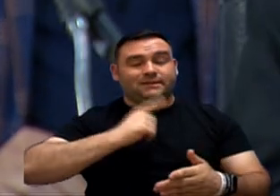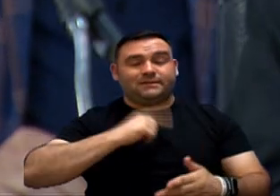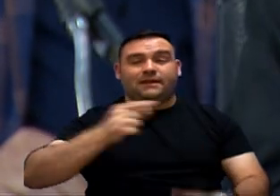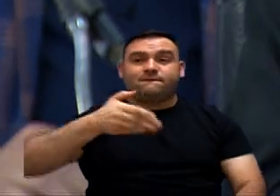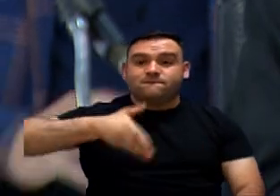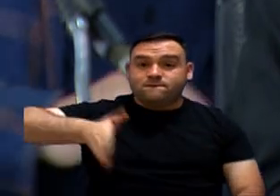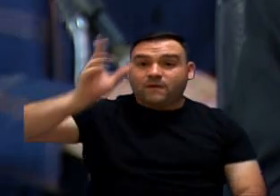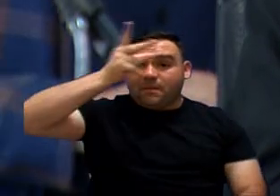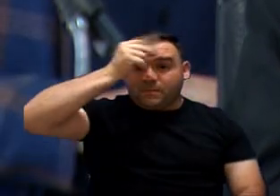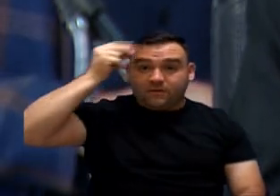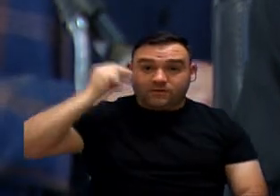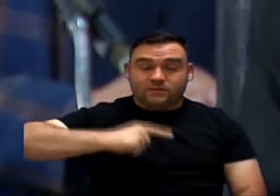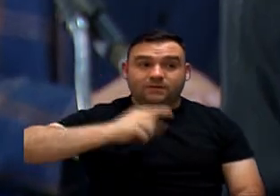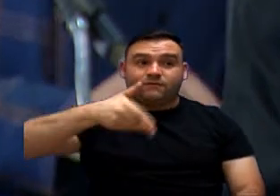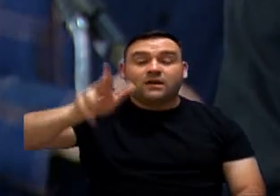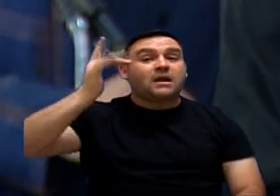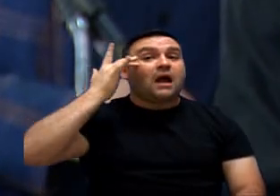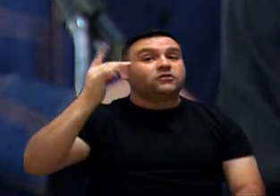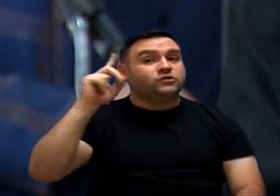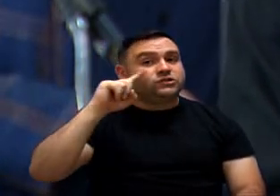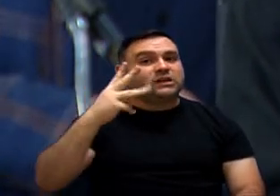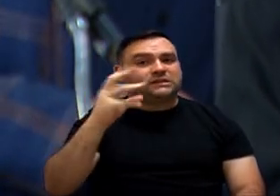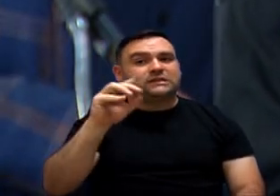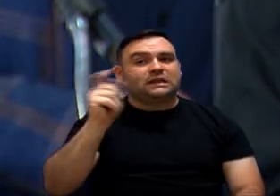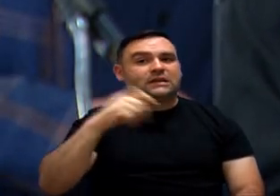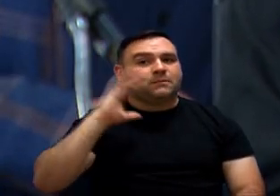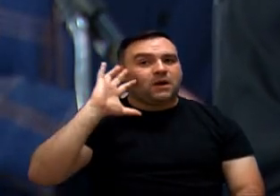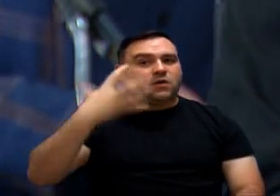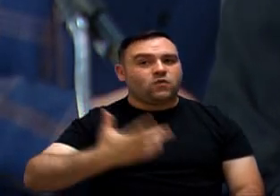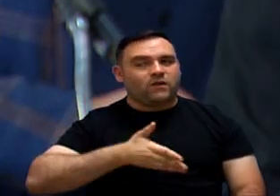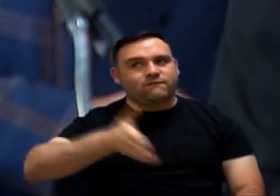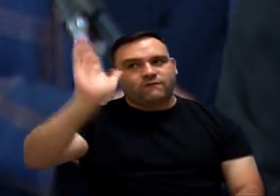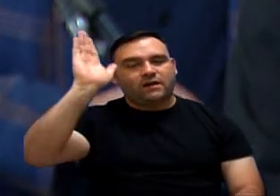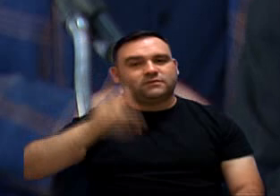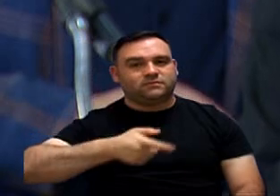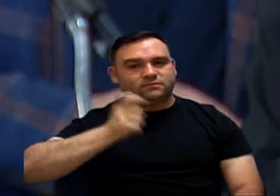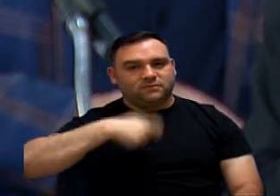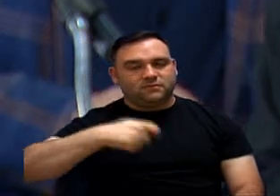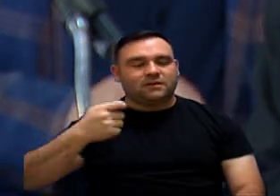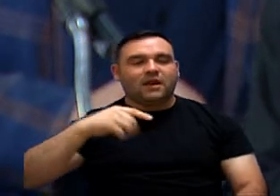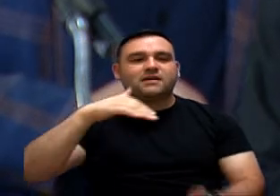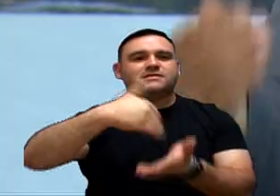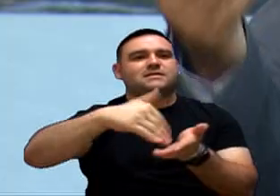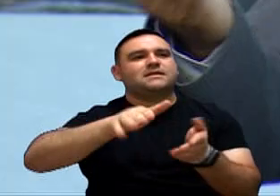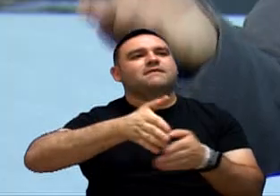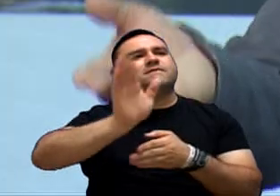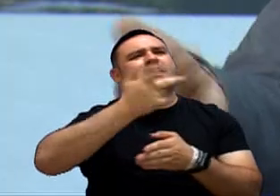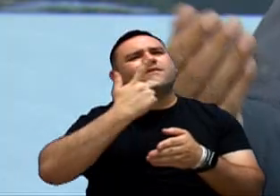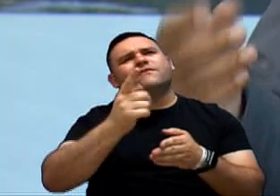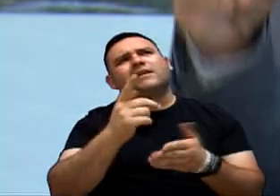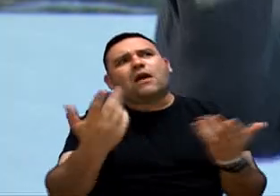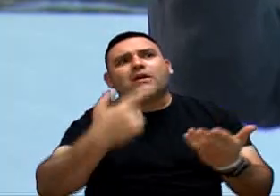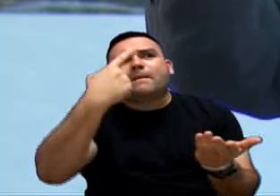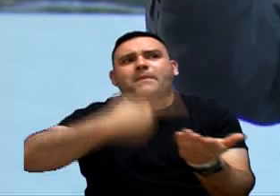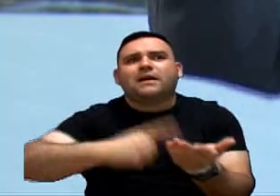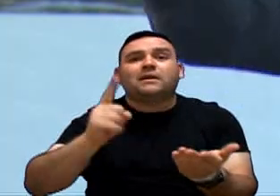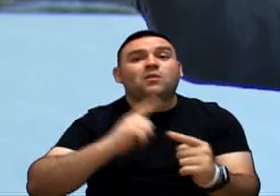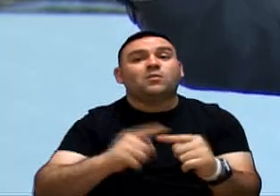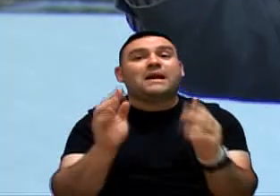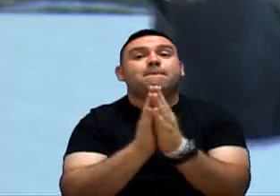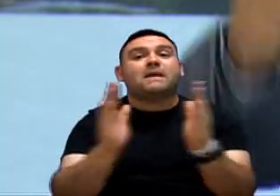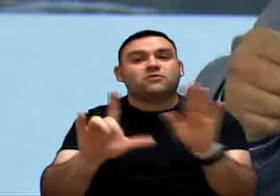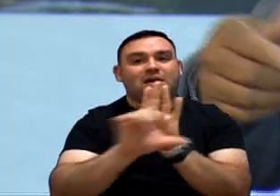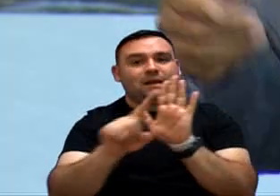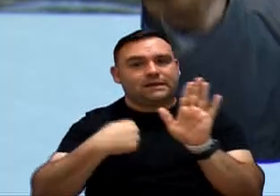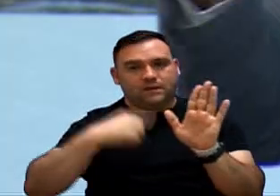embaixo do braço, eu acho que em 30 dias resolve. É. Eu acho. É, eu não vou falar isso porque eu não sei os prazos